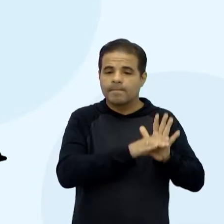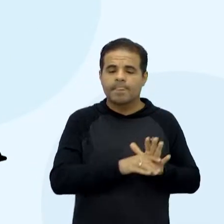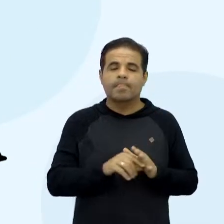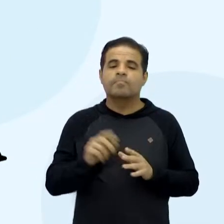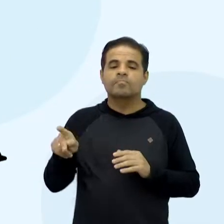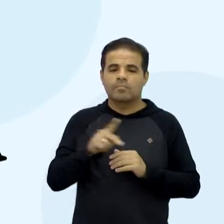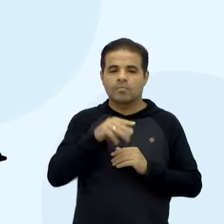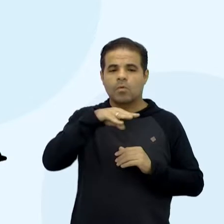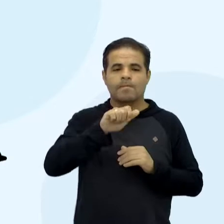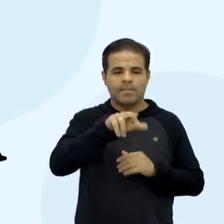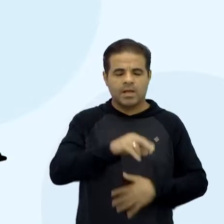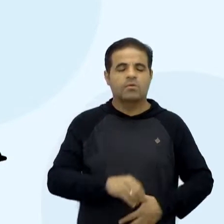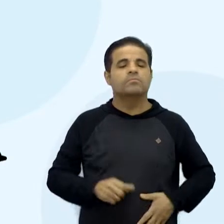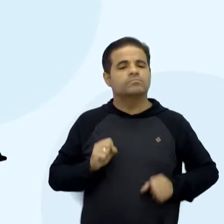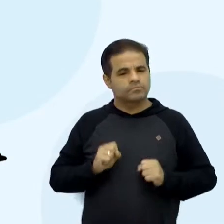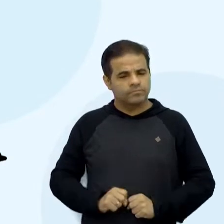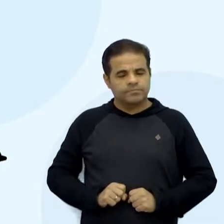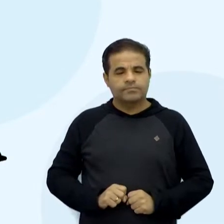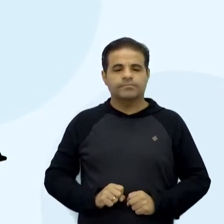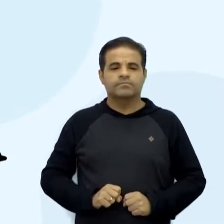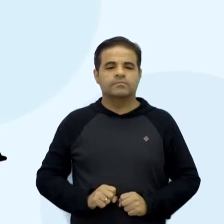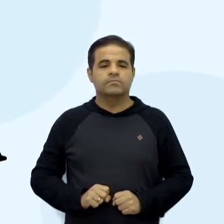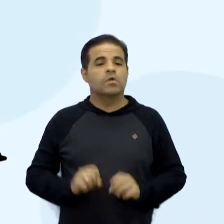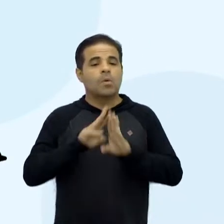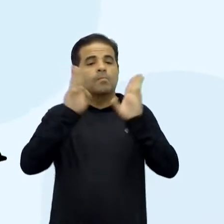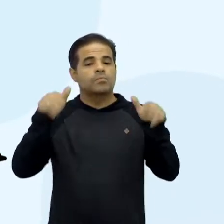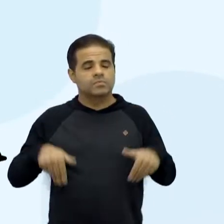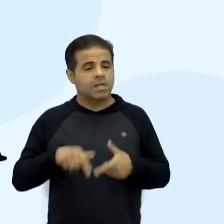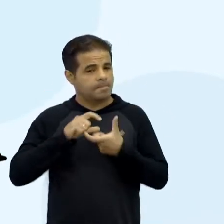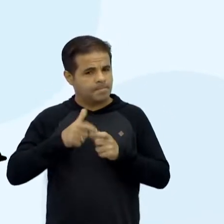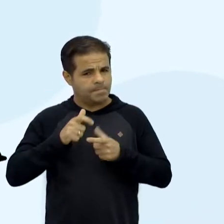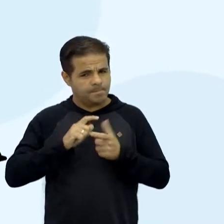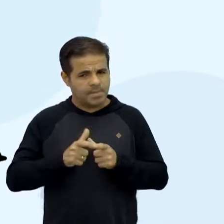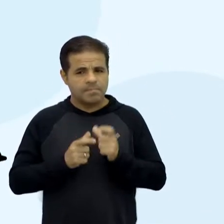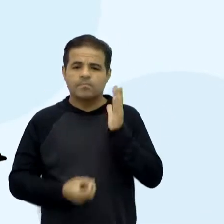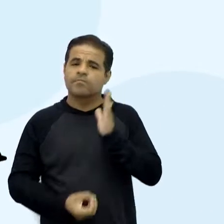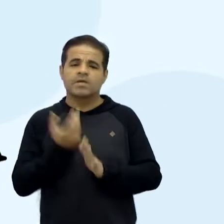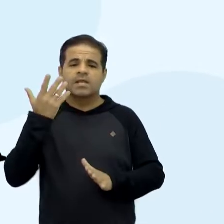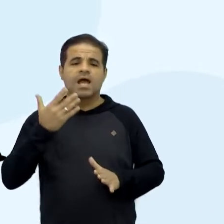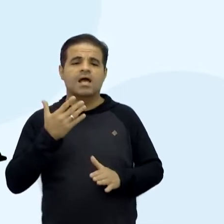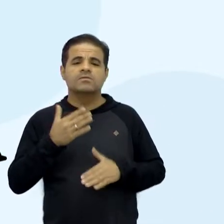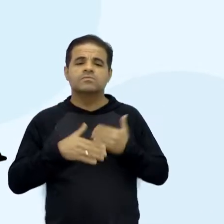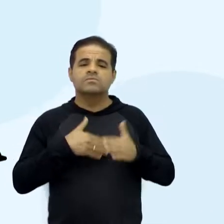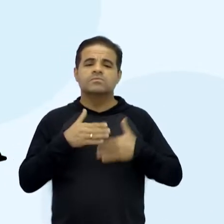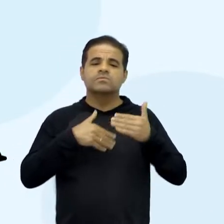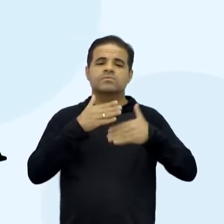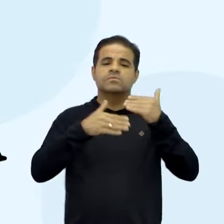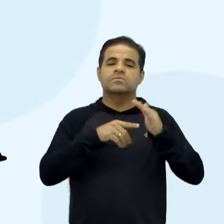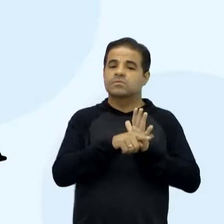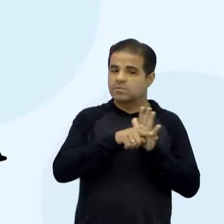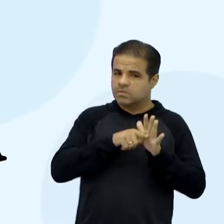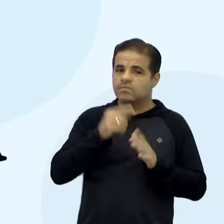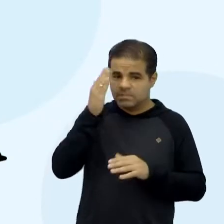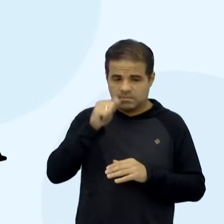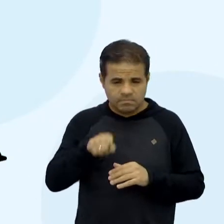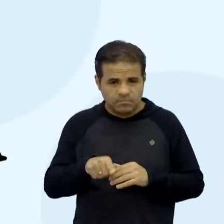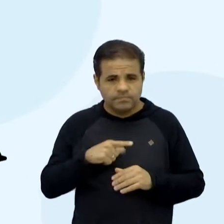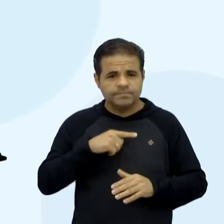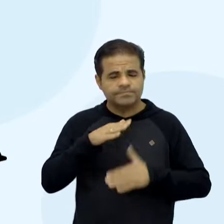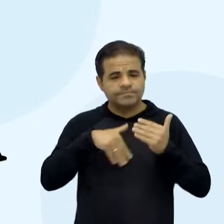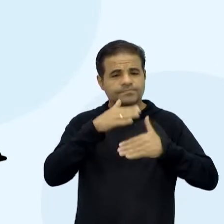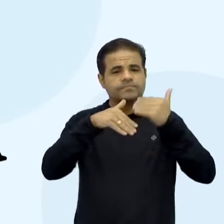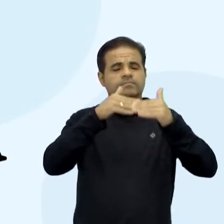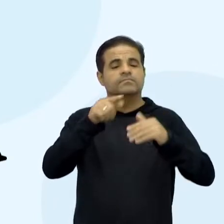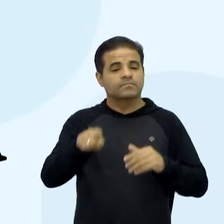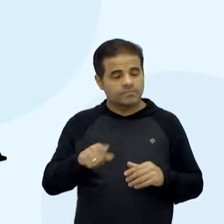você pode fazer a leitura pra gente? Com certeza, com prazer. O Museu de Memes foi criado e desenvolvido... Na verdade, eu vou começar do começo. Você sabia que existe o Museu do